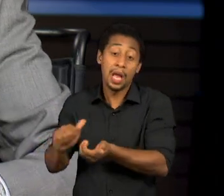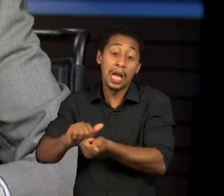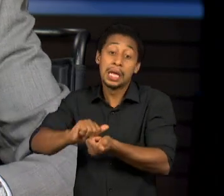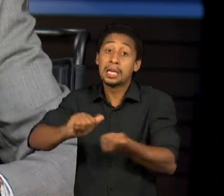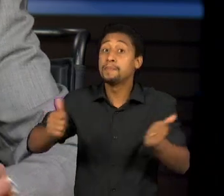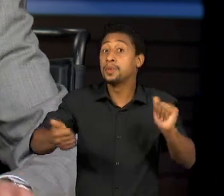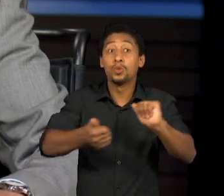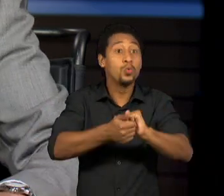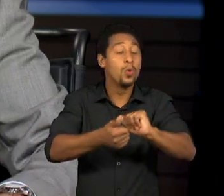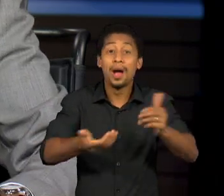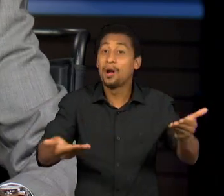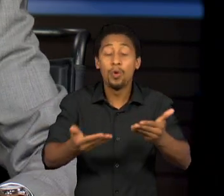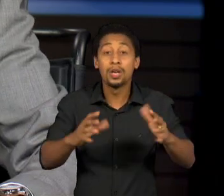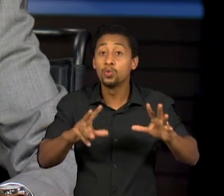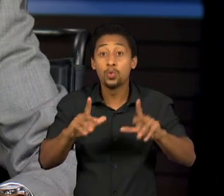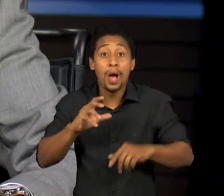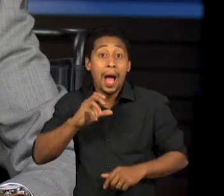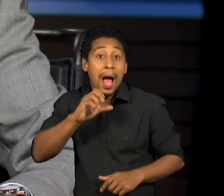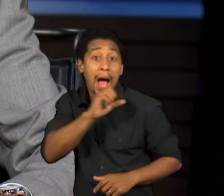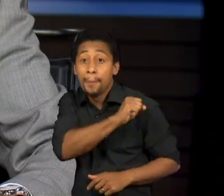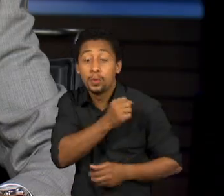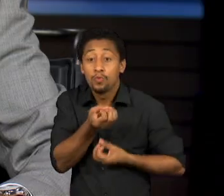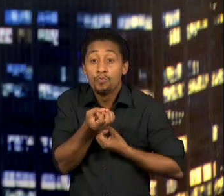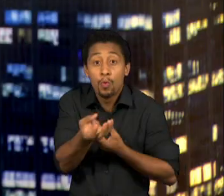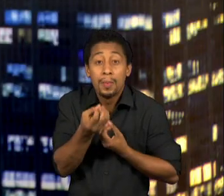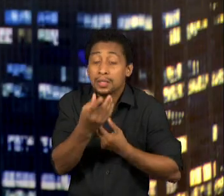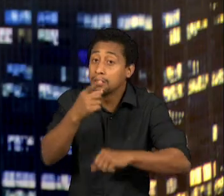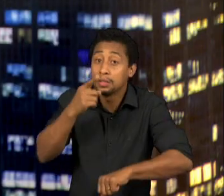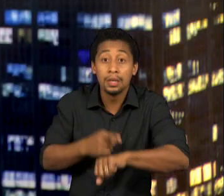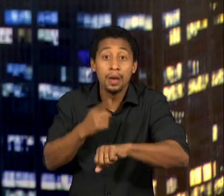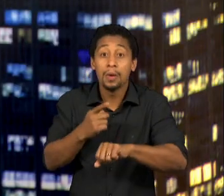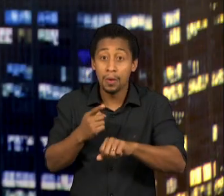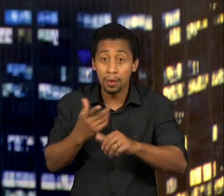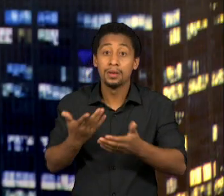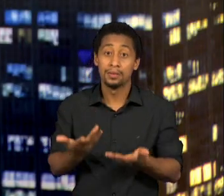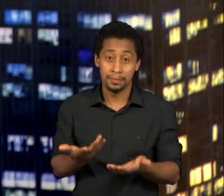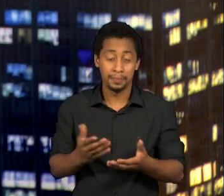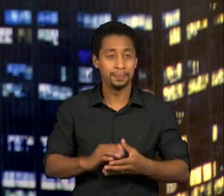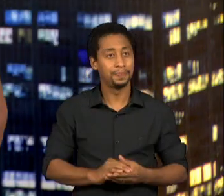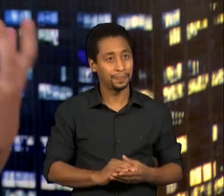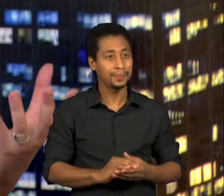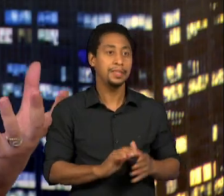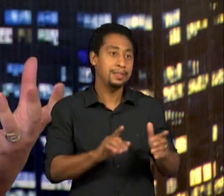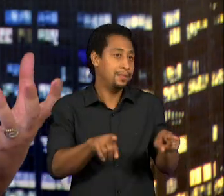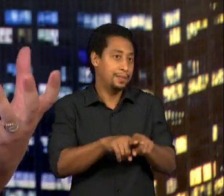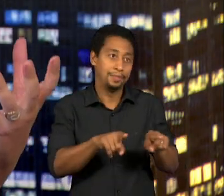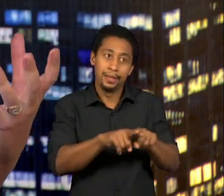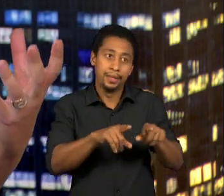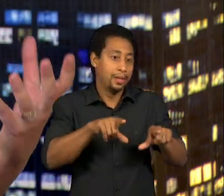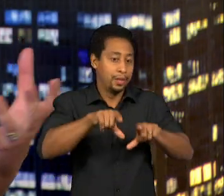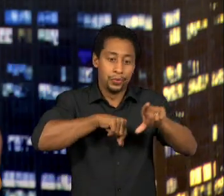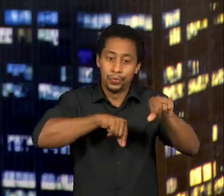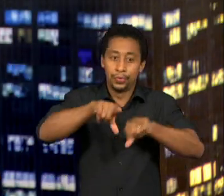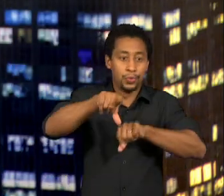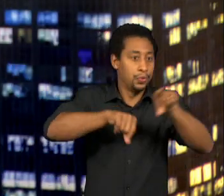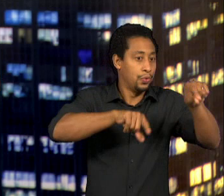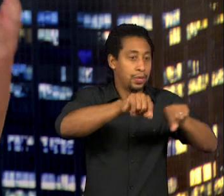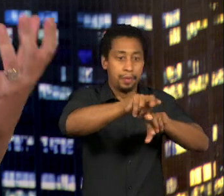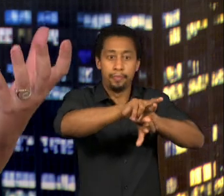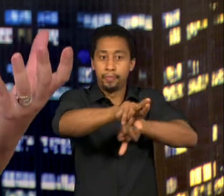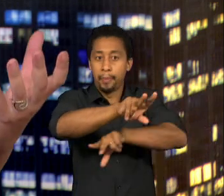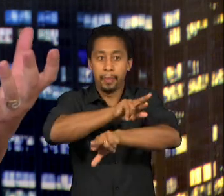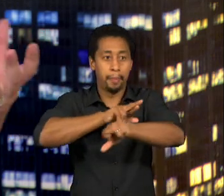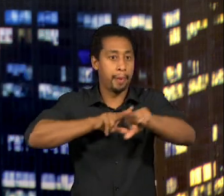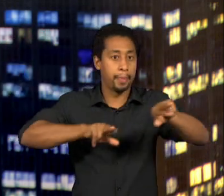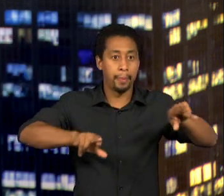a dinâmica da nossa rotina. E a dinâmica da nossa rotina e a quantidade de opções também, né? Muitas